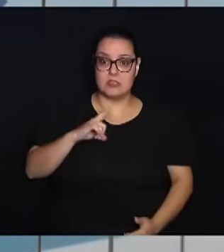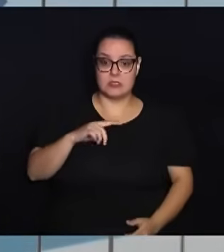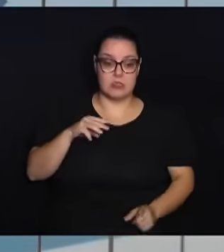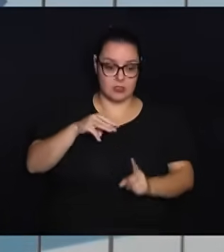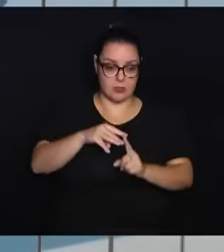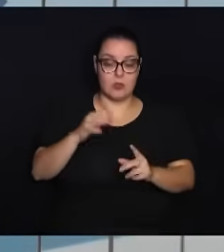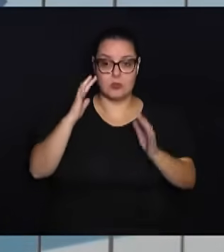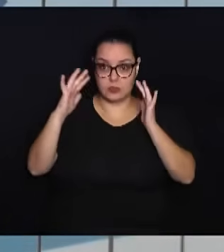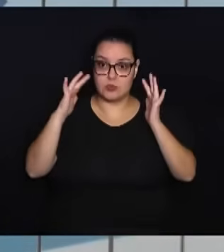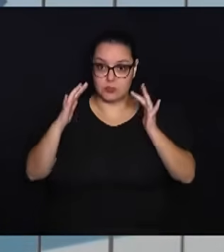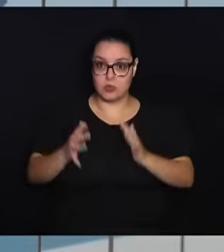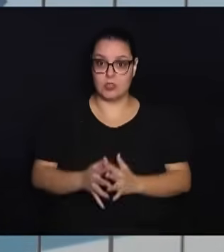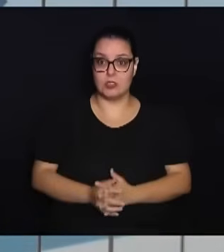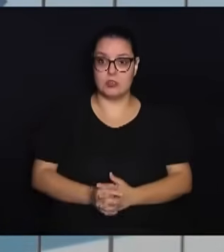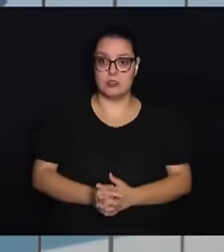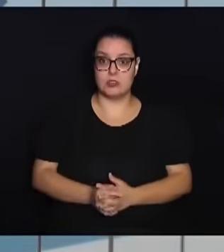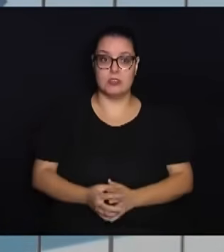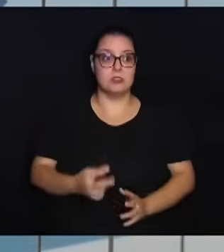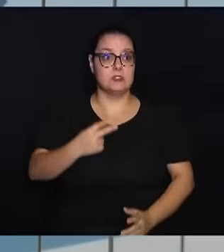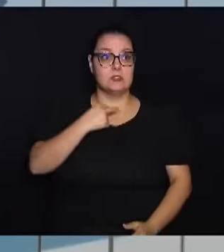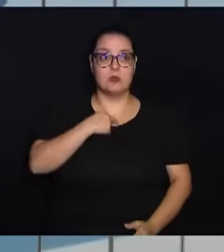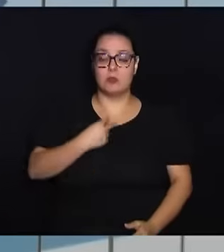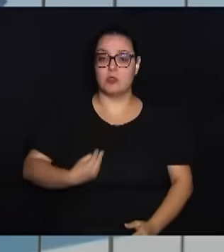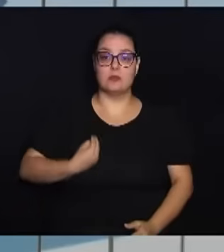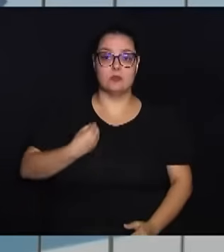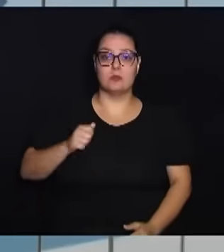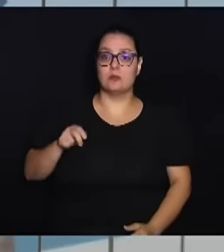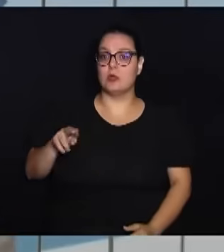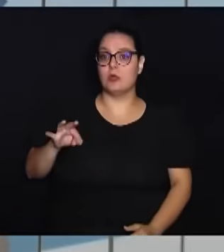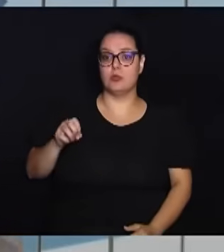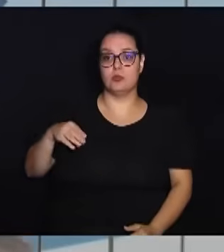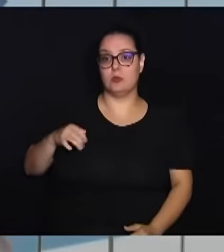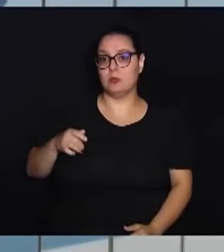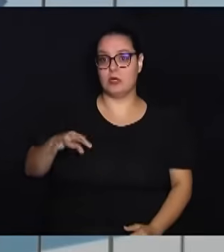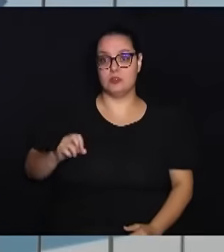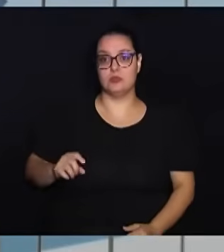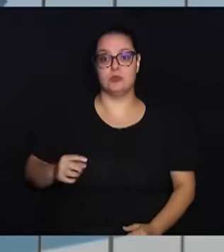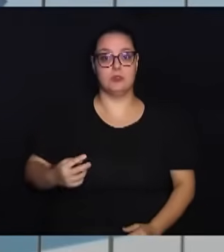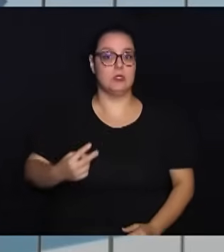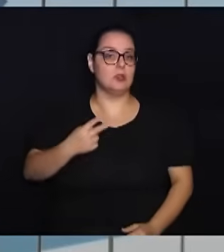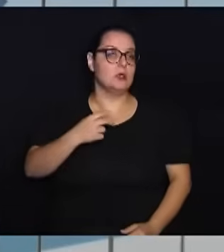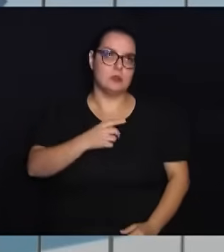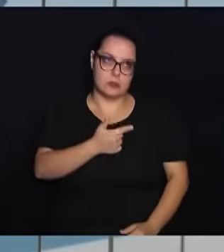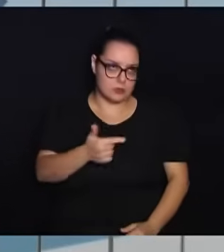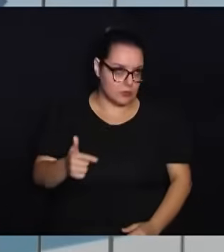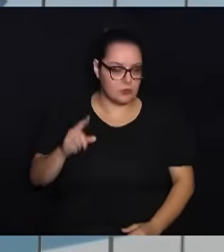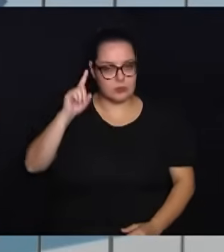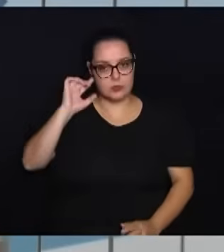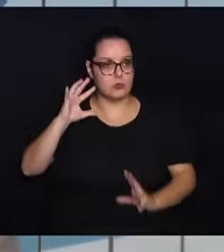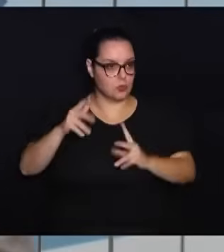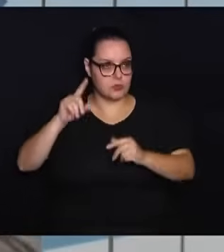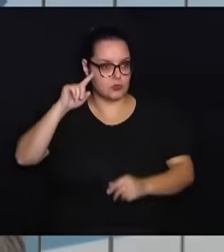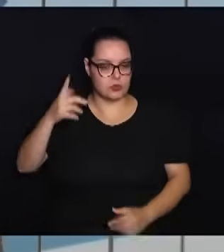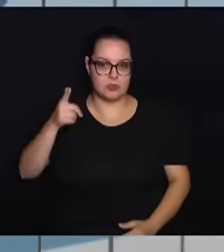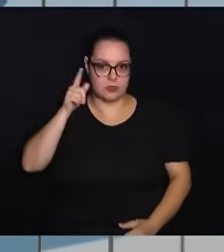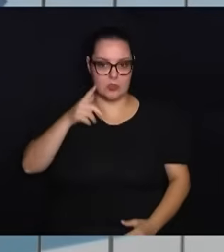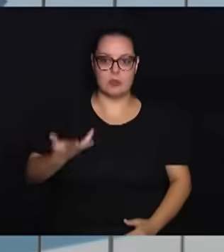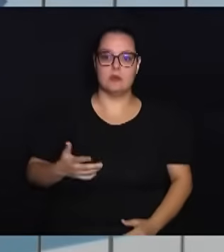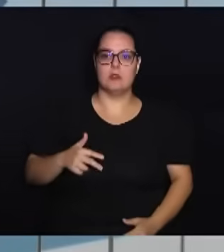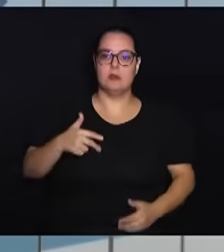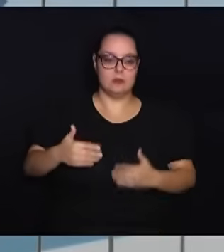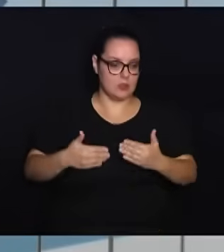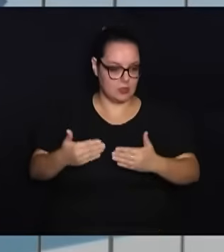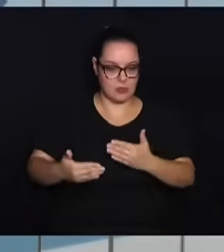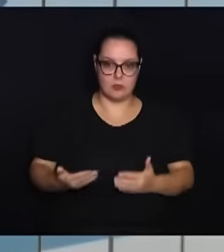meta, um sonho, você não pode viver no modo automático. Não é todos os dias que você vai ter a disposição de ir lá e alcançar. Mas vai